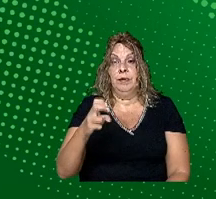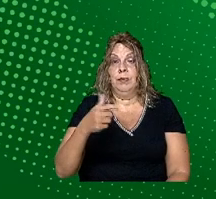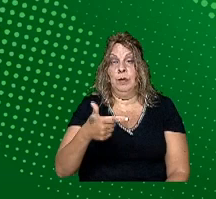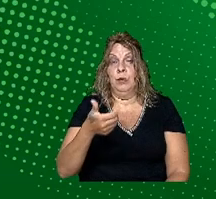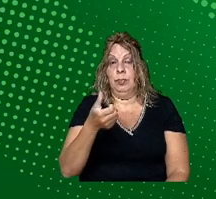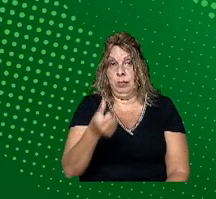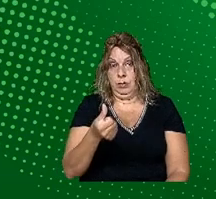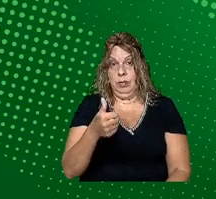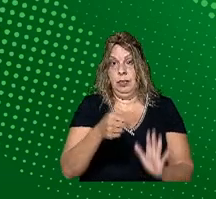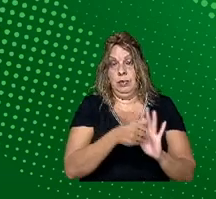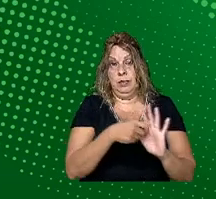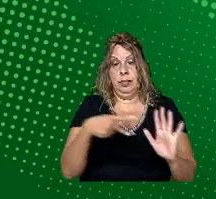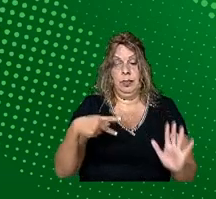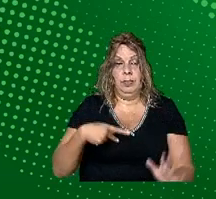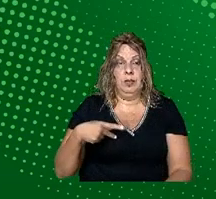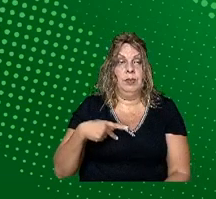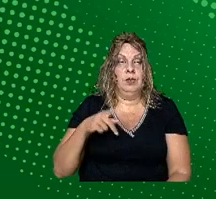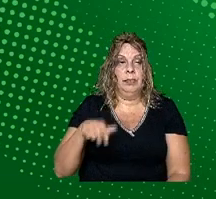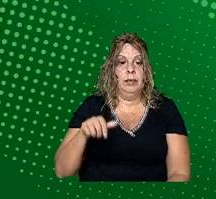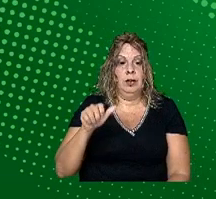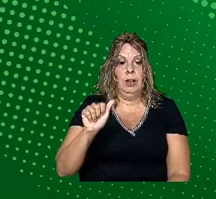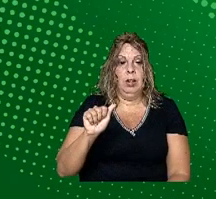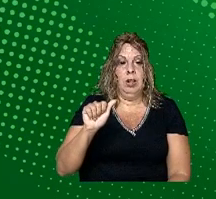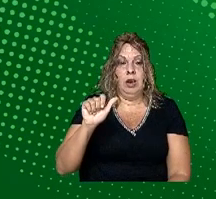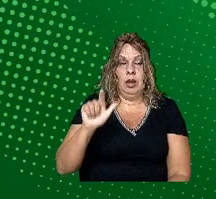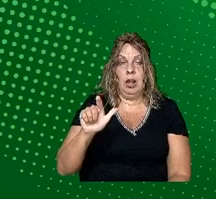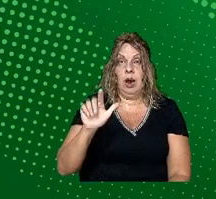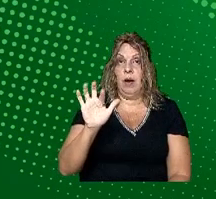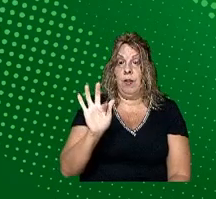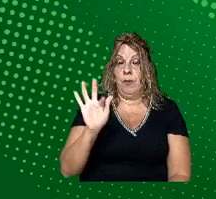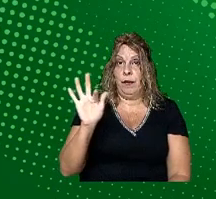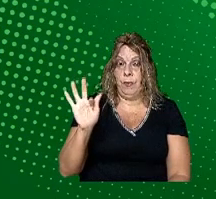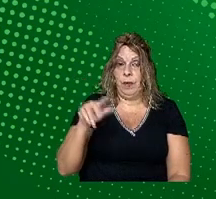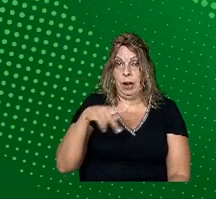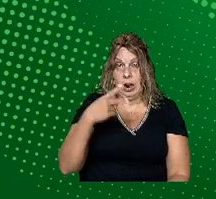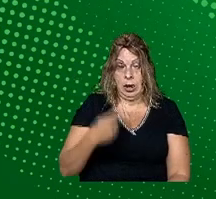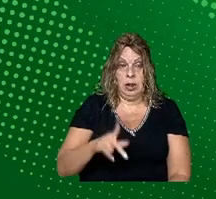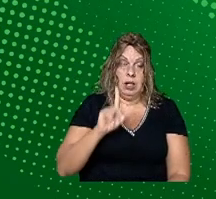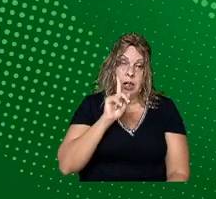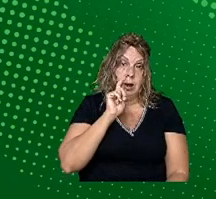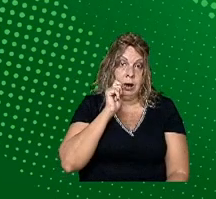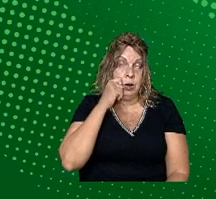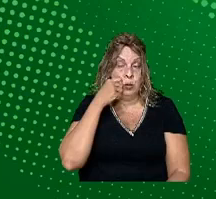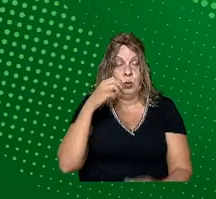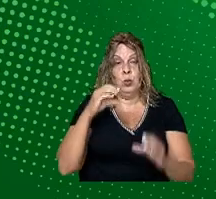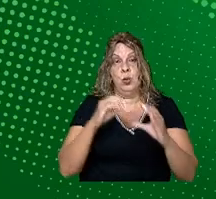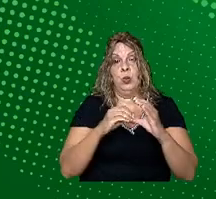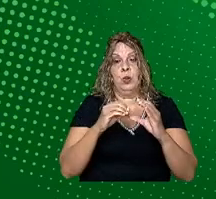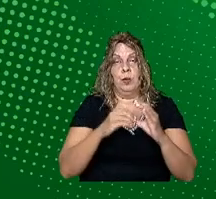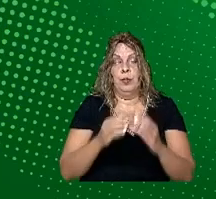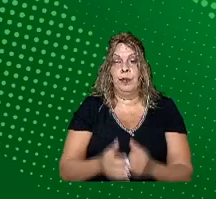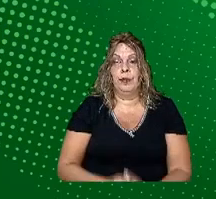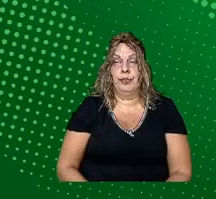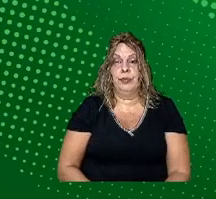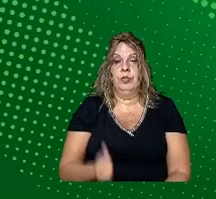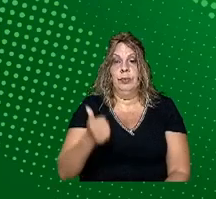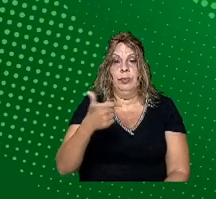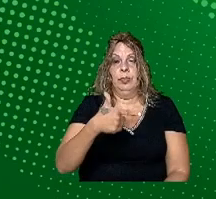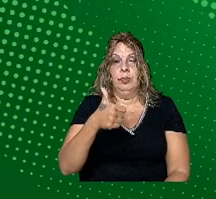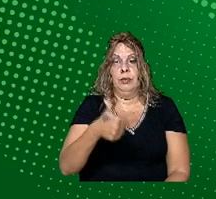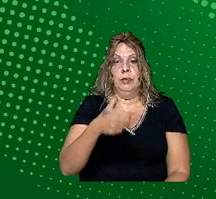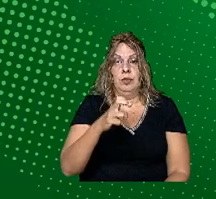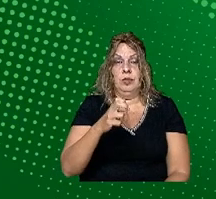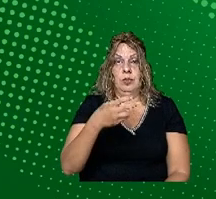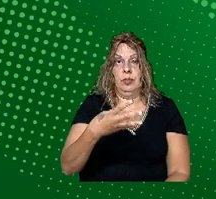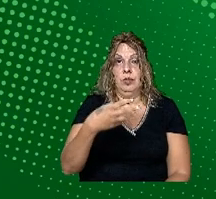305526, pelo aplicativo Alf Nascimento Souza, aqui de Aracaju, bairro Coroa do Meio, levou R$500. 121549, José